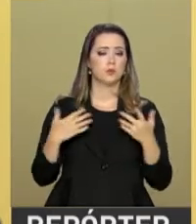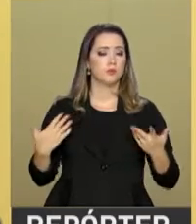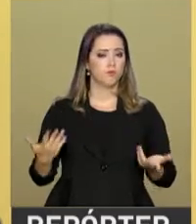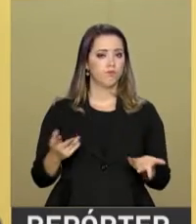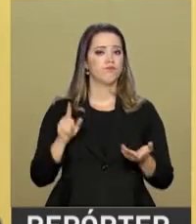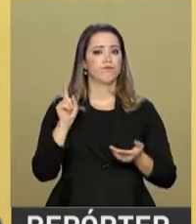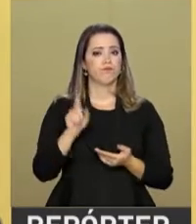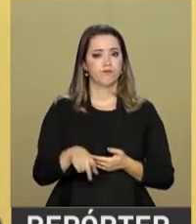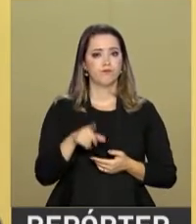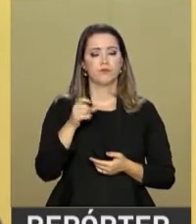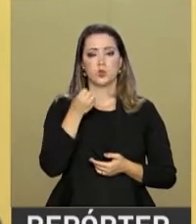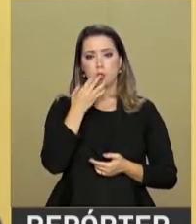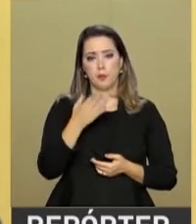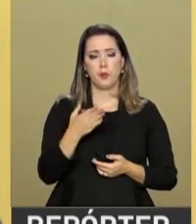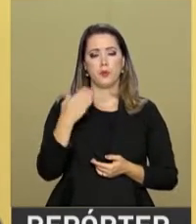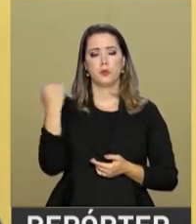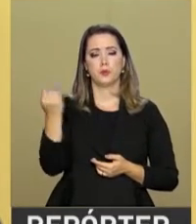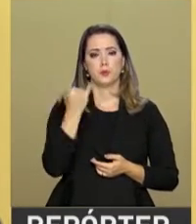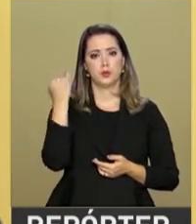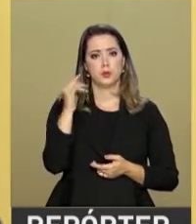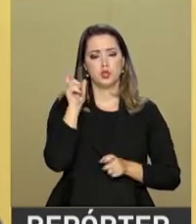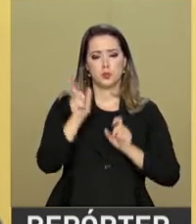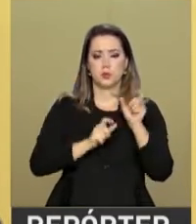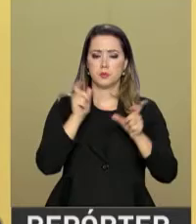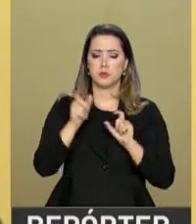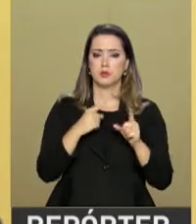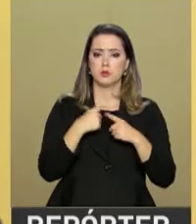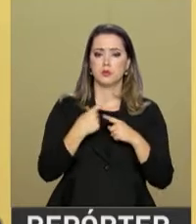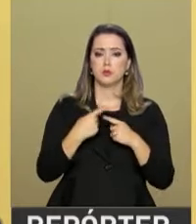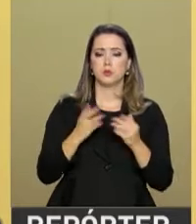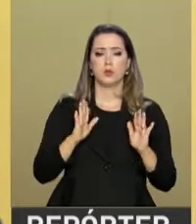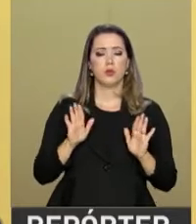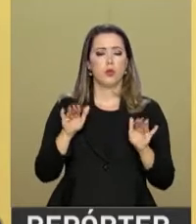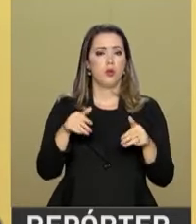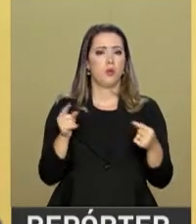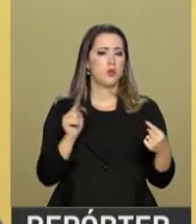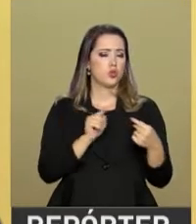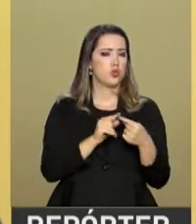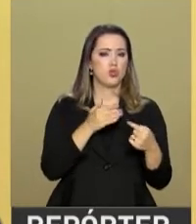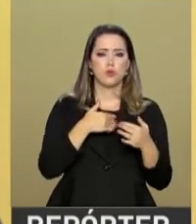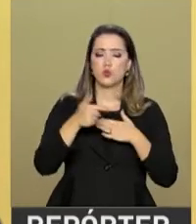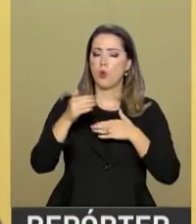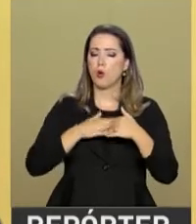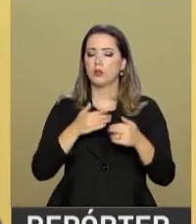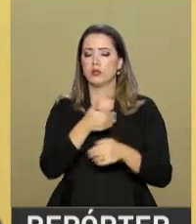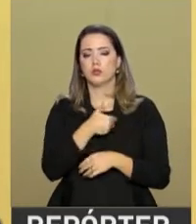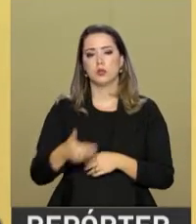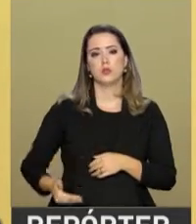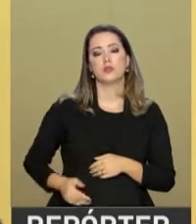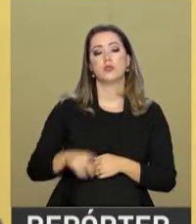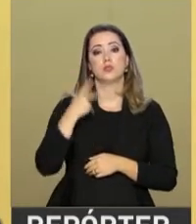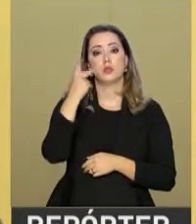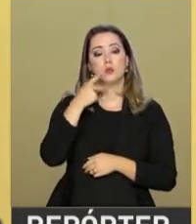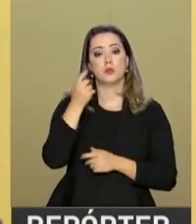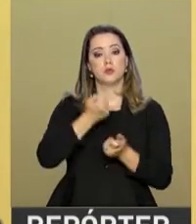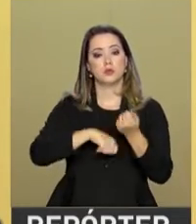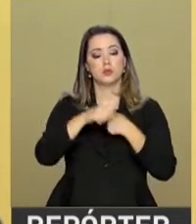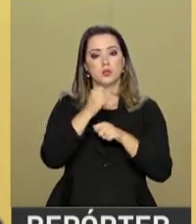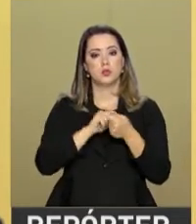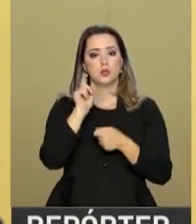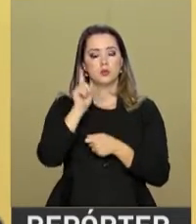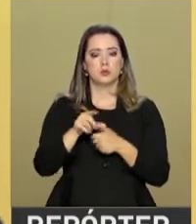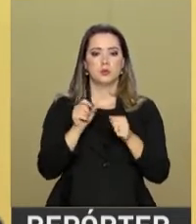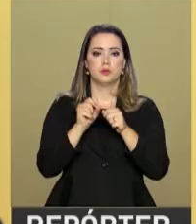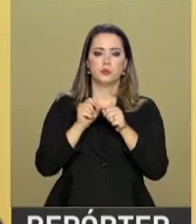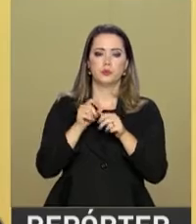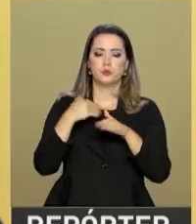é absolutamente fundamental, porque é esta a finalidade última de qualquer governo da política econômica, é